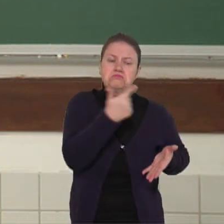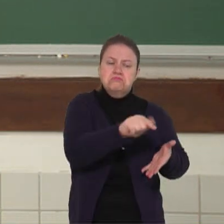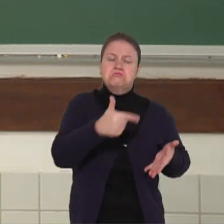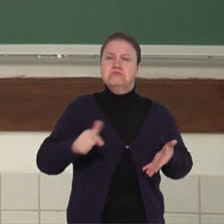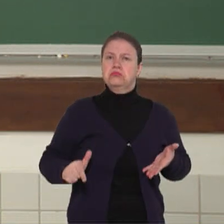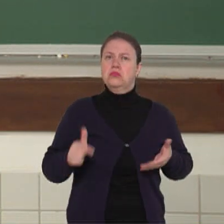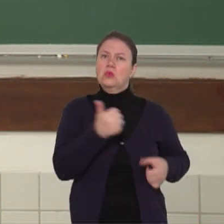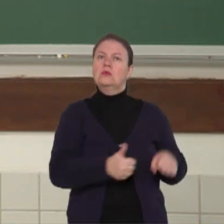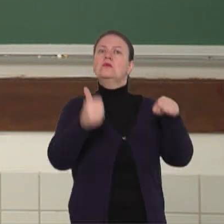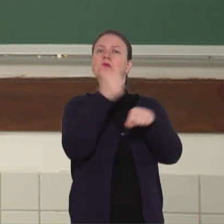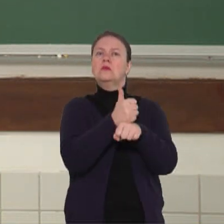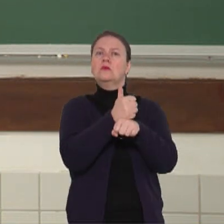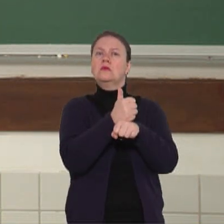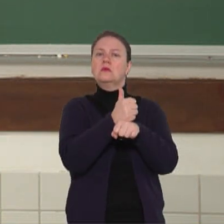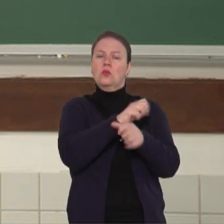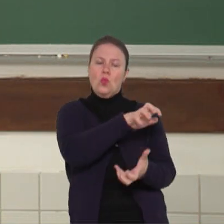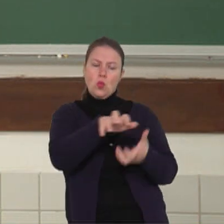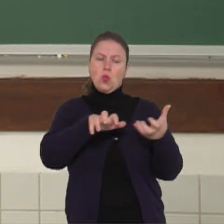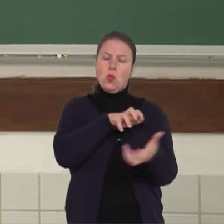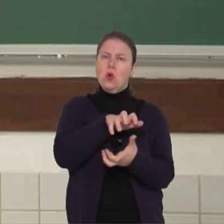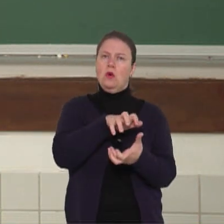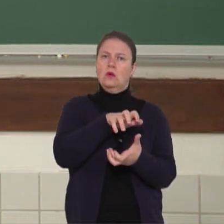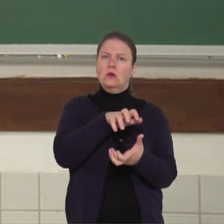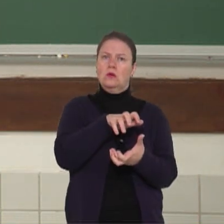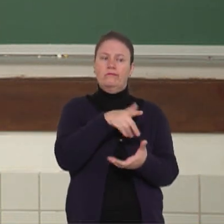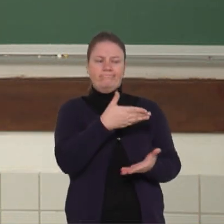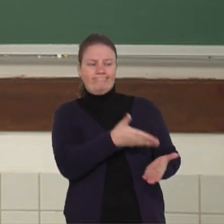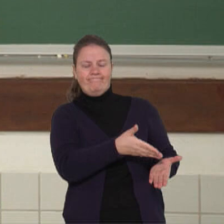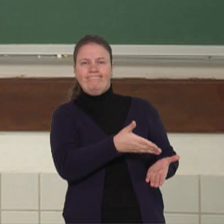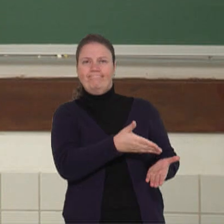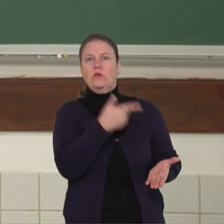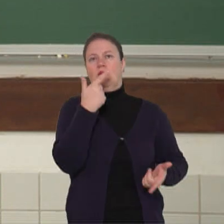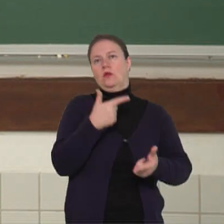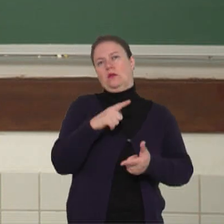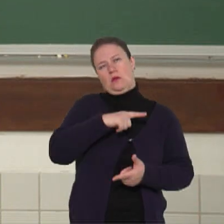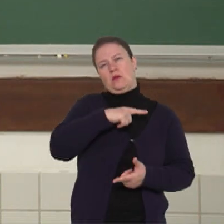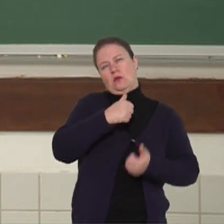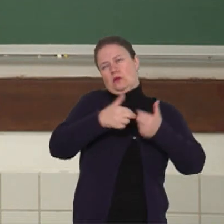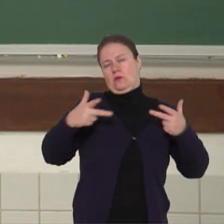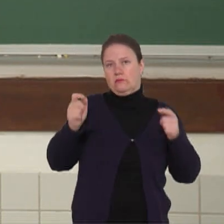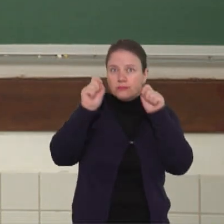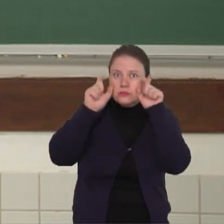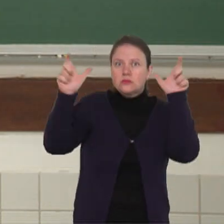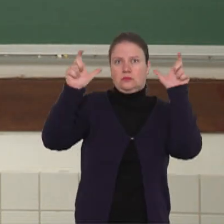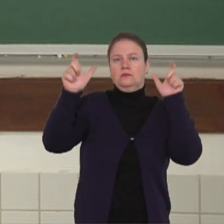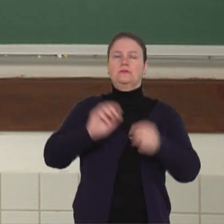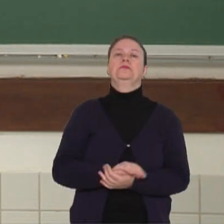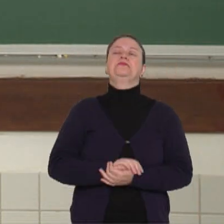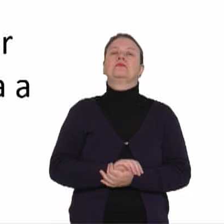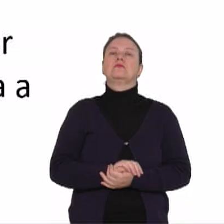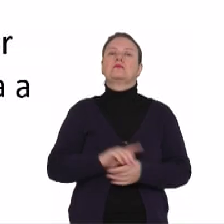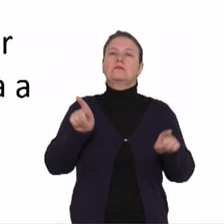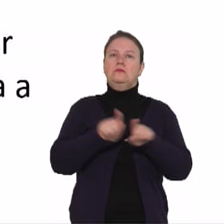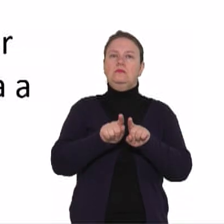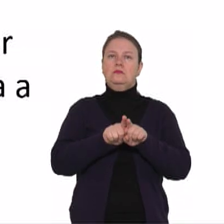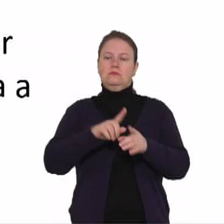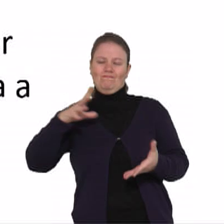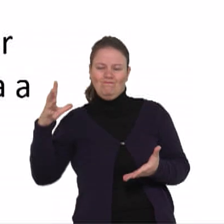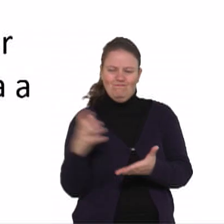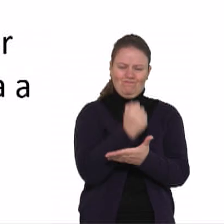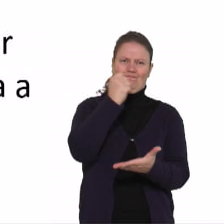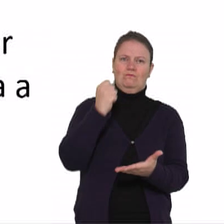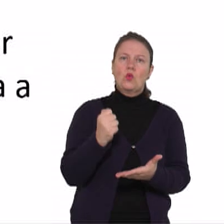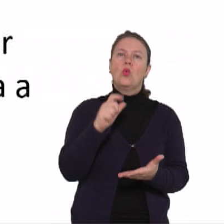líderes dos chamados revolucionários, né? Então, são coisas aí que a gente tem que ficar bem atento. E com um golpe, né, que derrubou